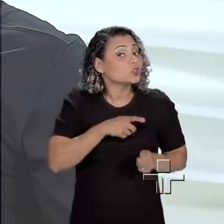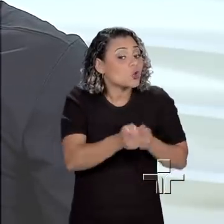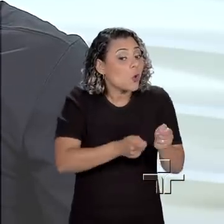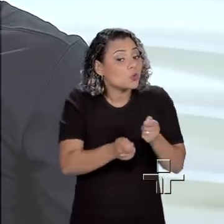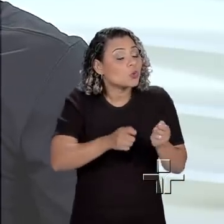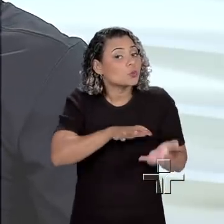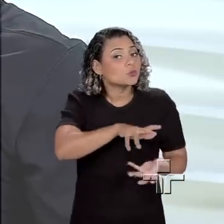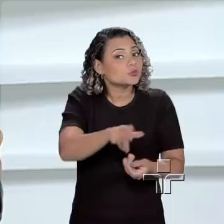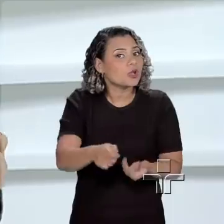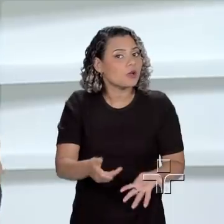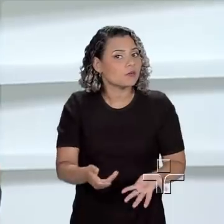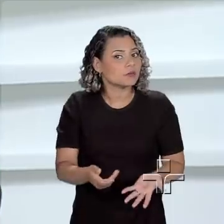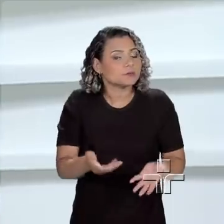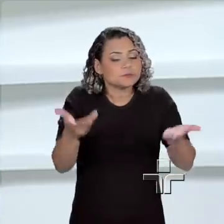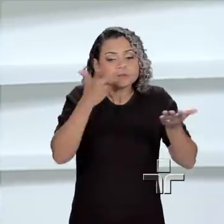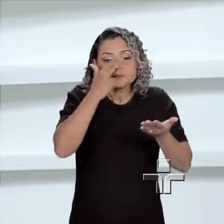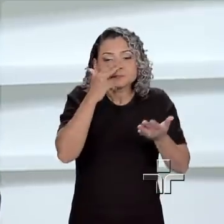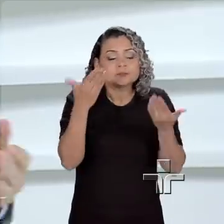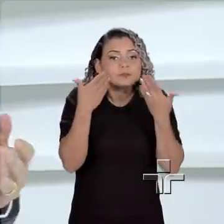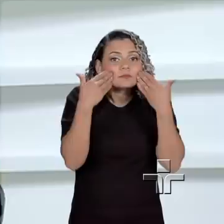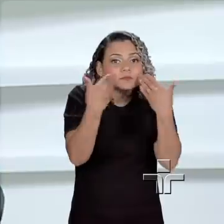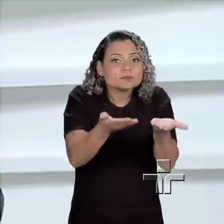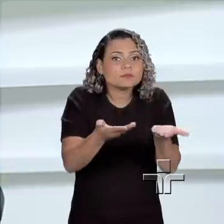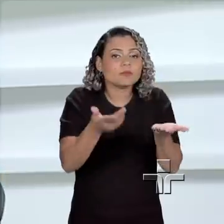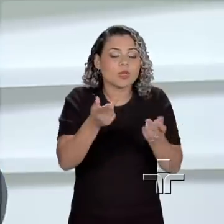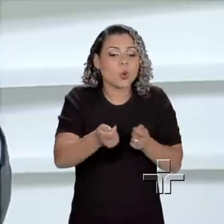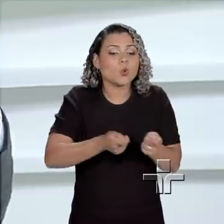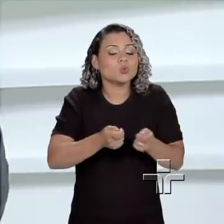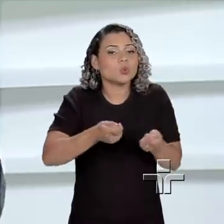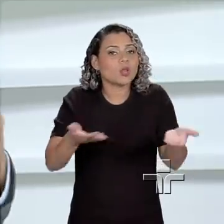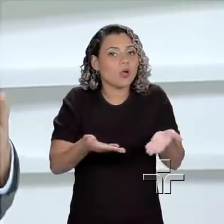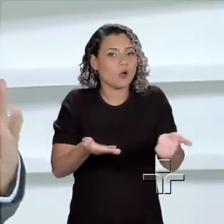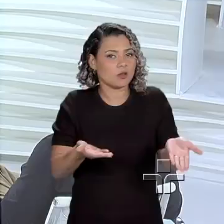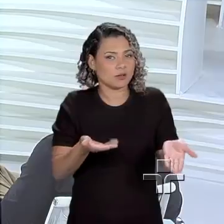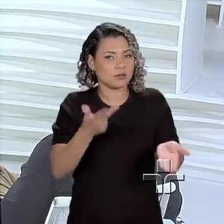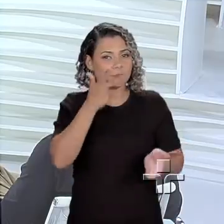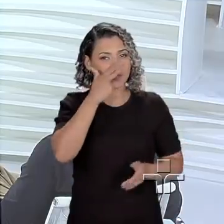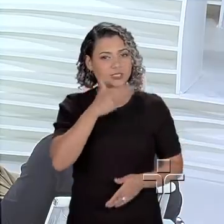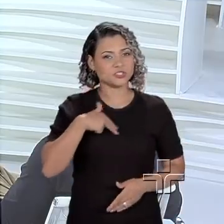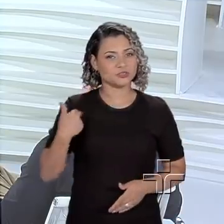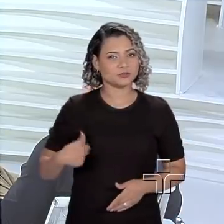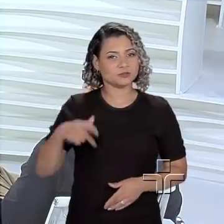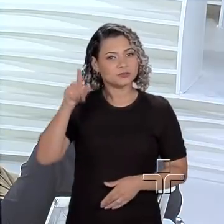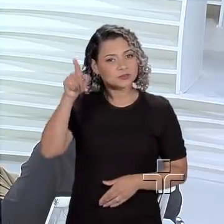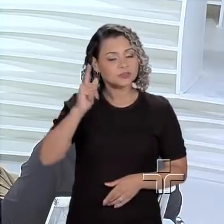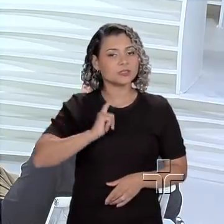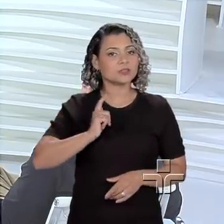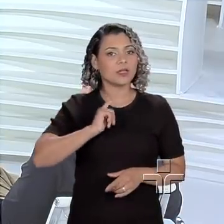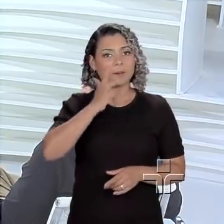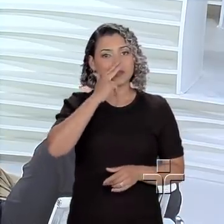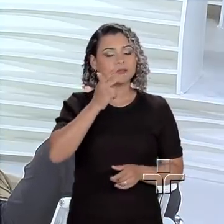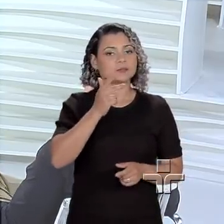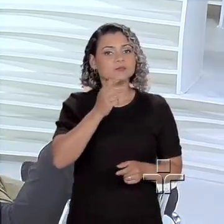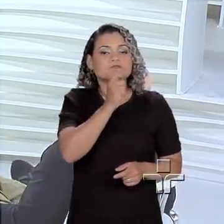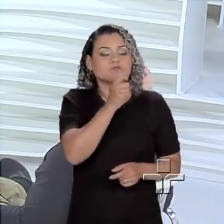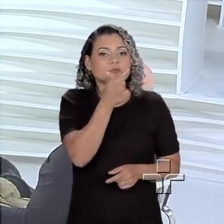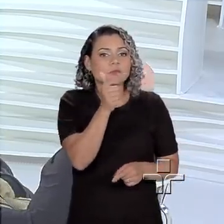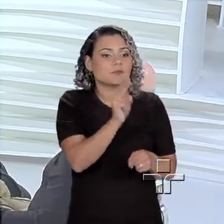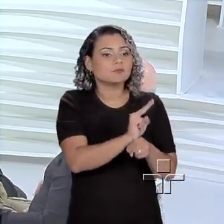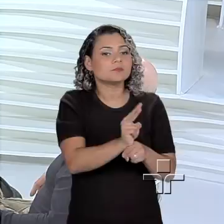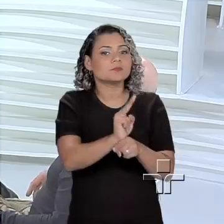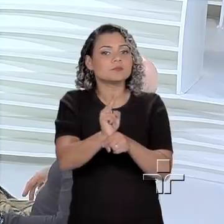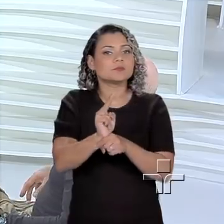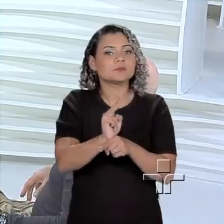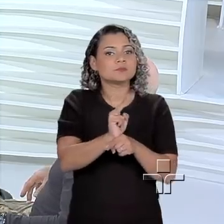ele pode não dizer por enquanto se você pode tomar cerveja ou não, mas não é uma agência que não tem supervisão e está